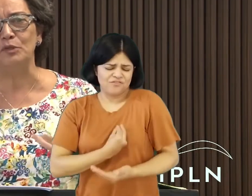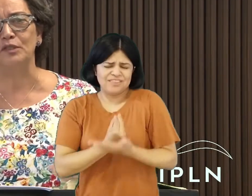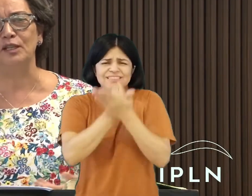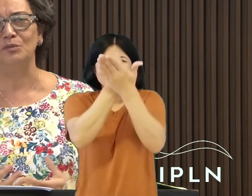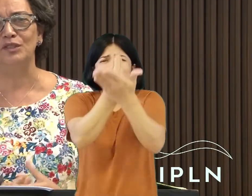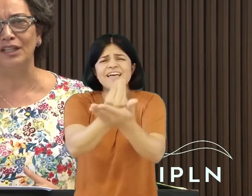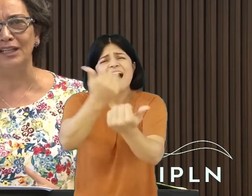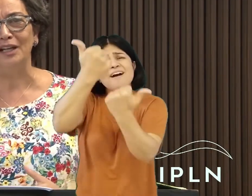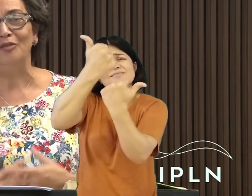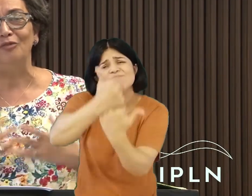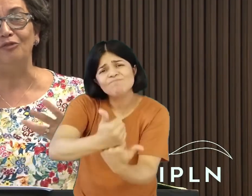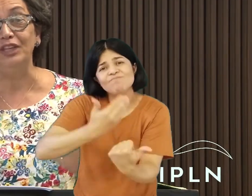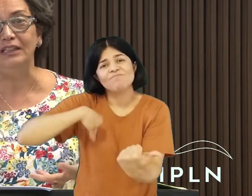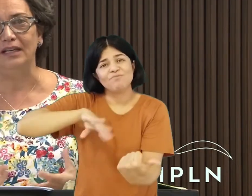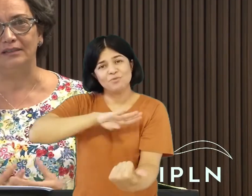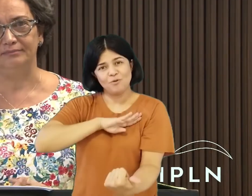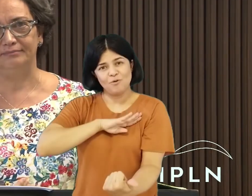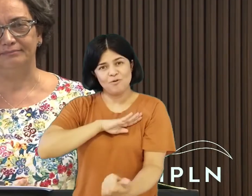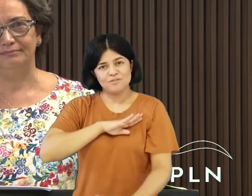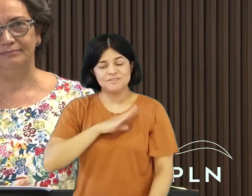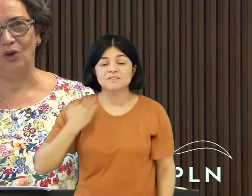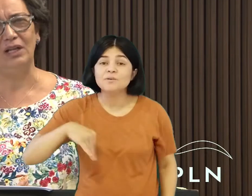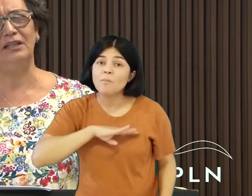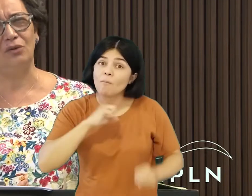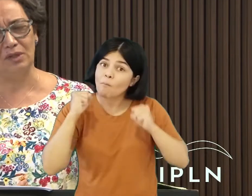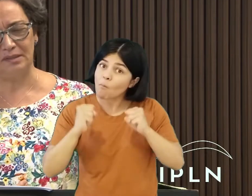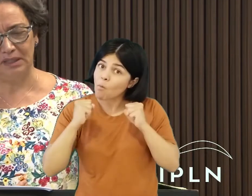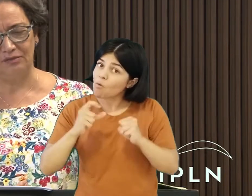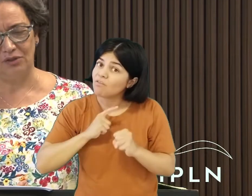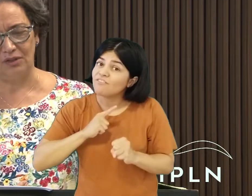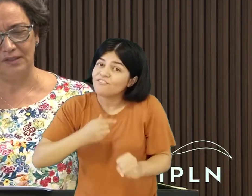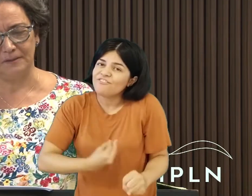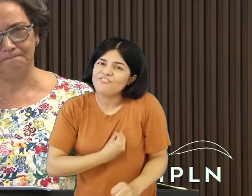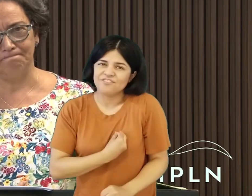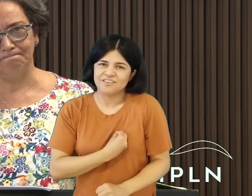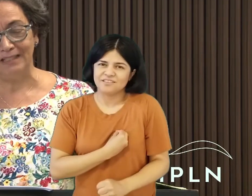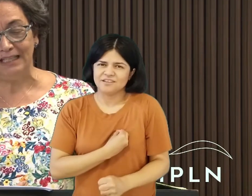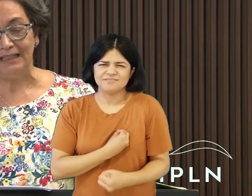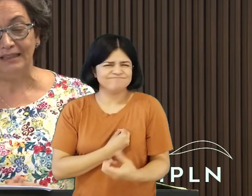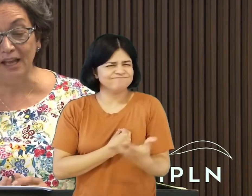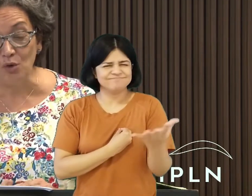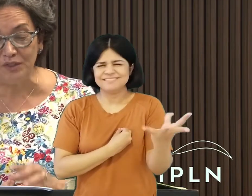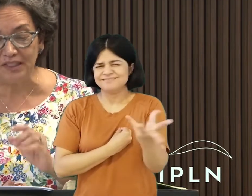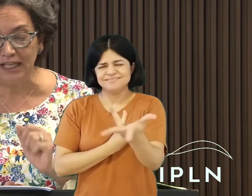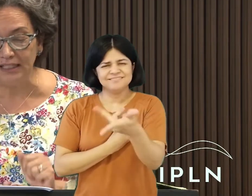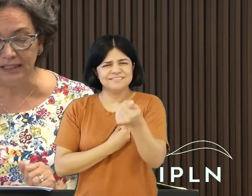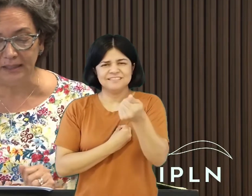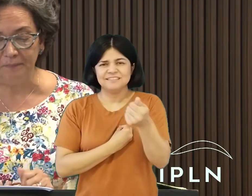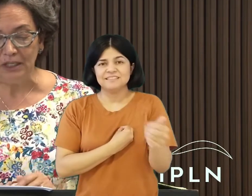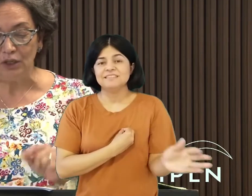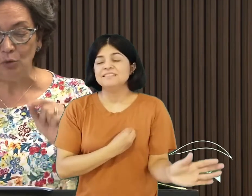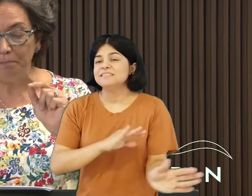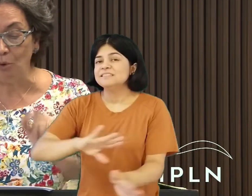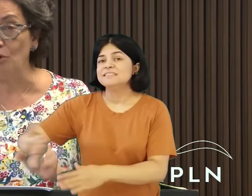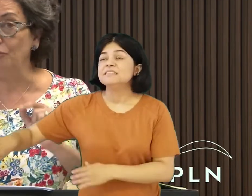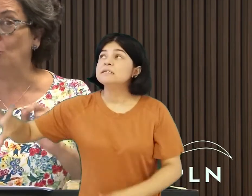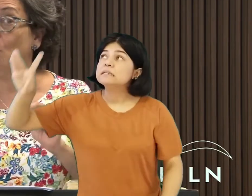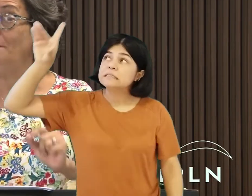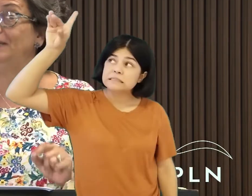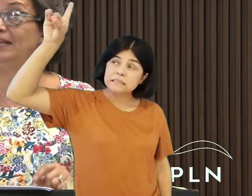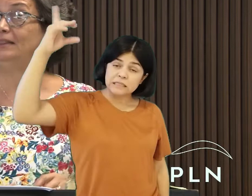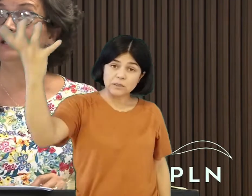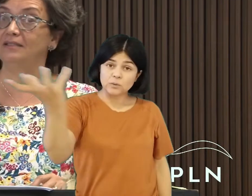nós possamos ter vida. Olha que coisa maravilhosa. Deus queria que o